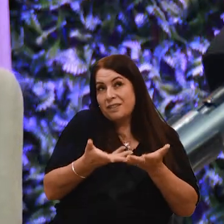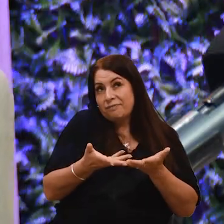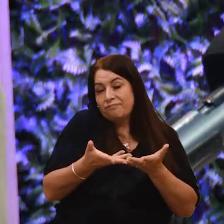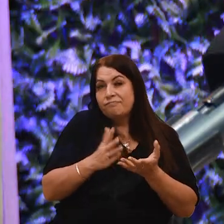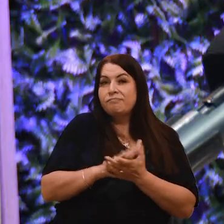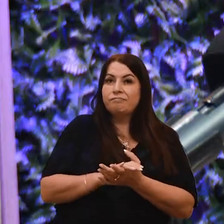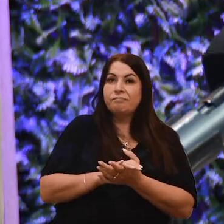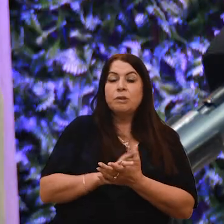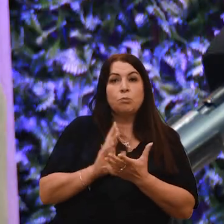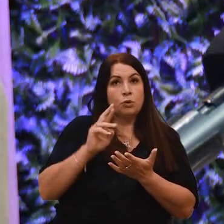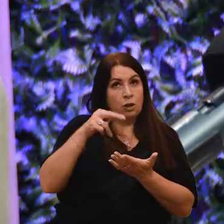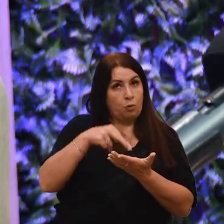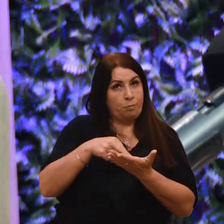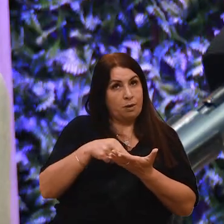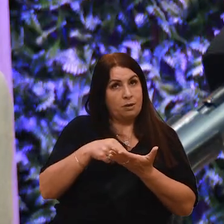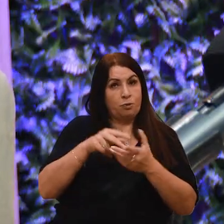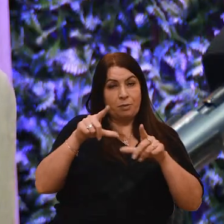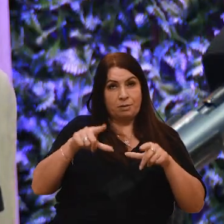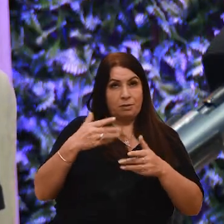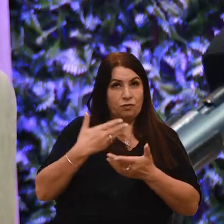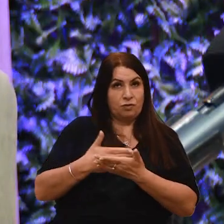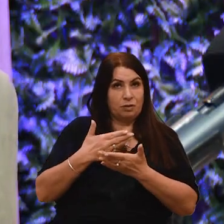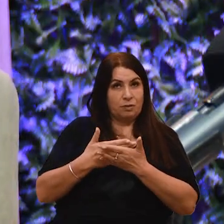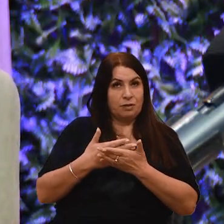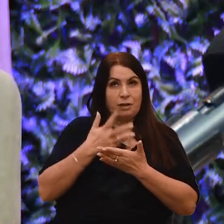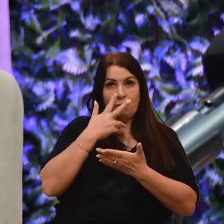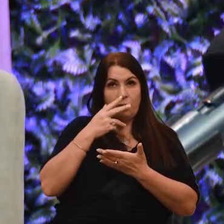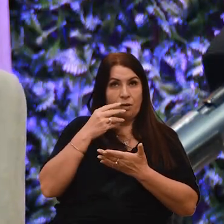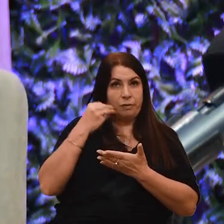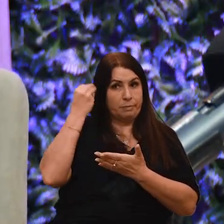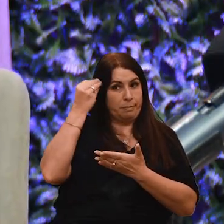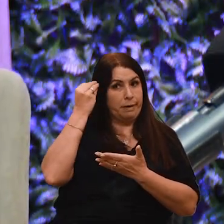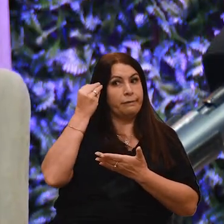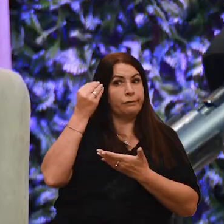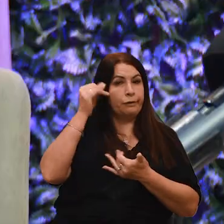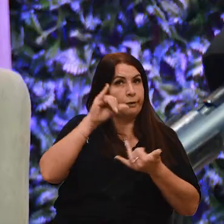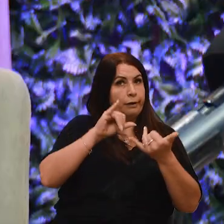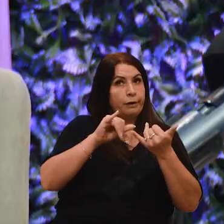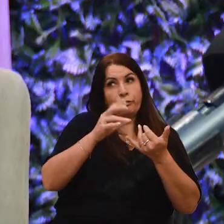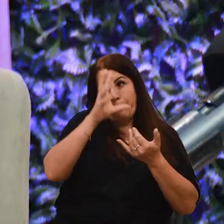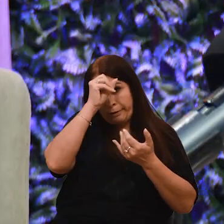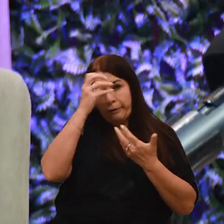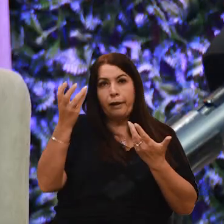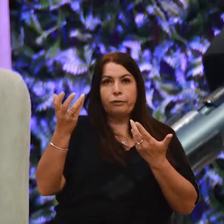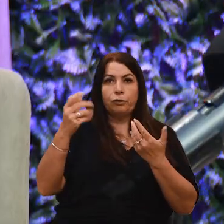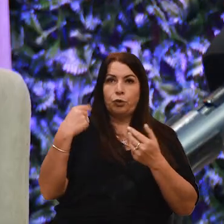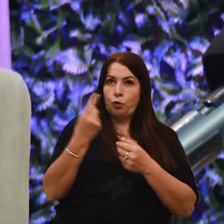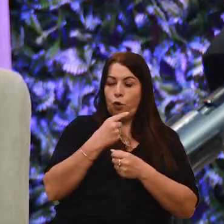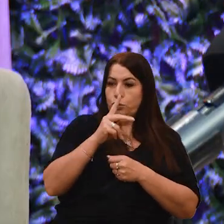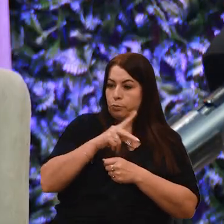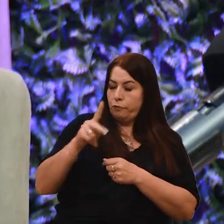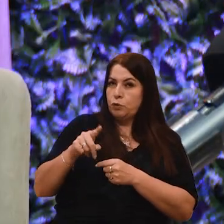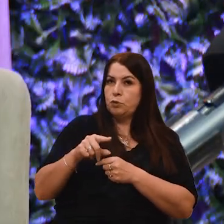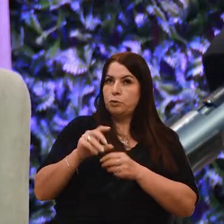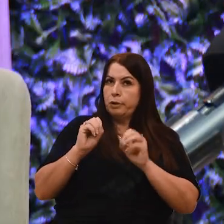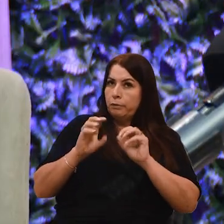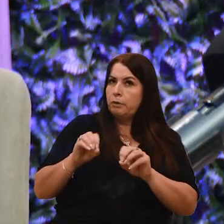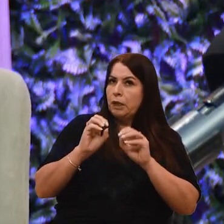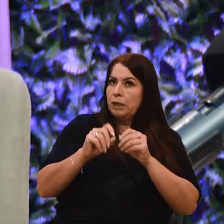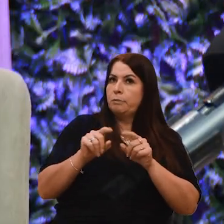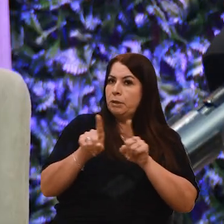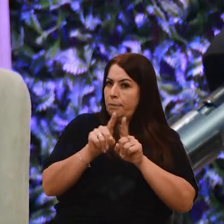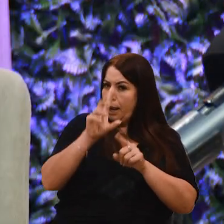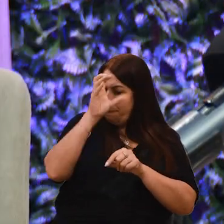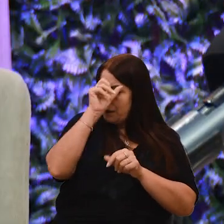Porque realmente uma sala de aula é um laboratório de aprendizagem, né? Nós, como educadores, a gente está ensinando, mas